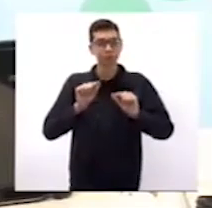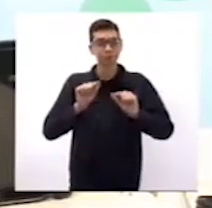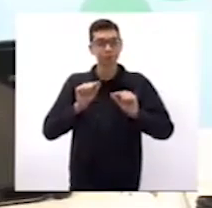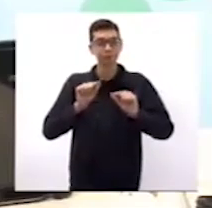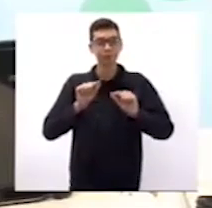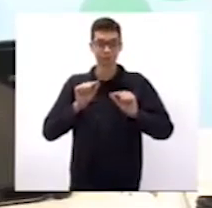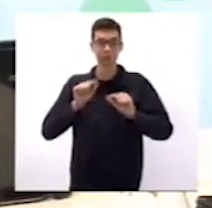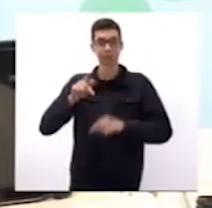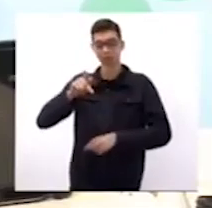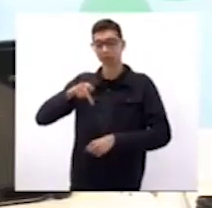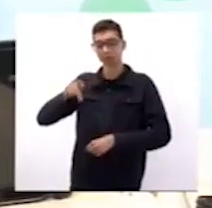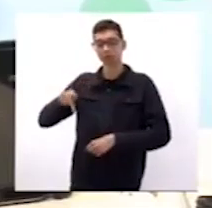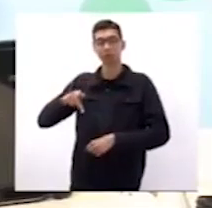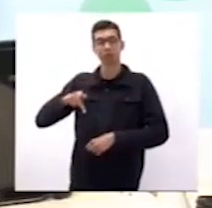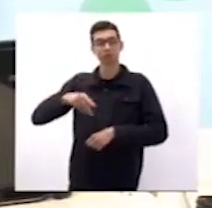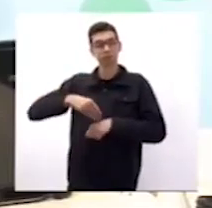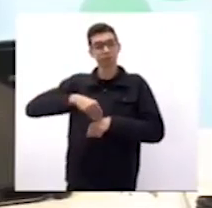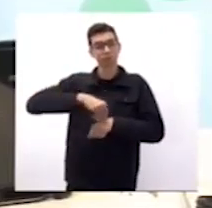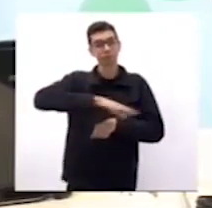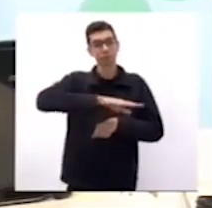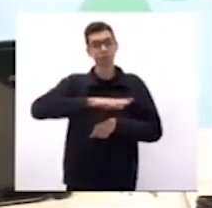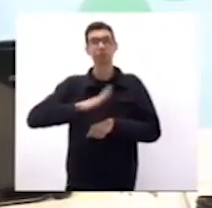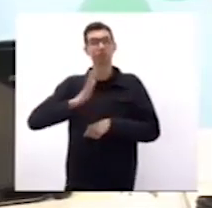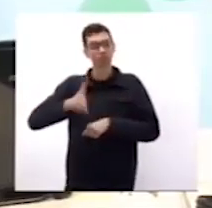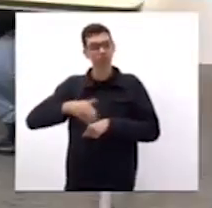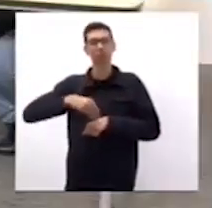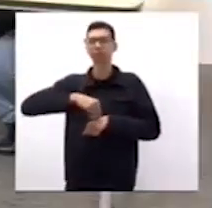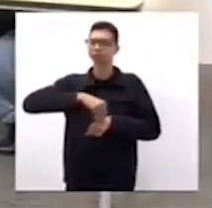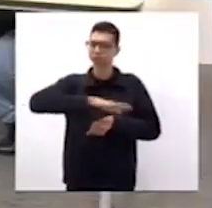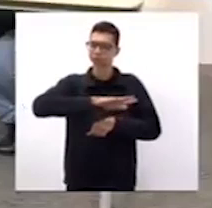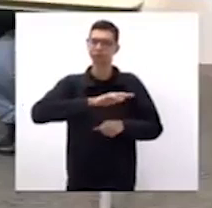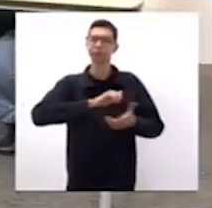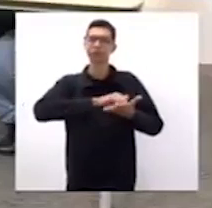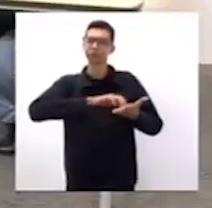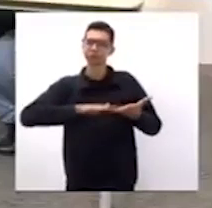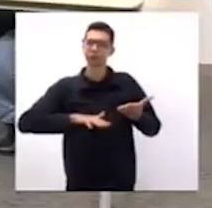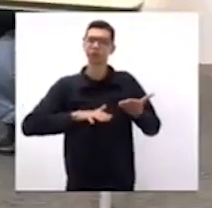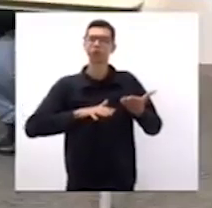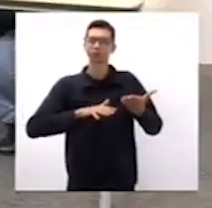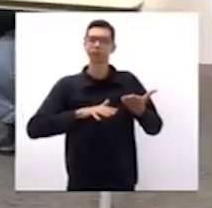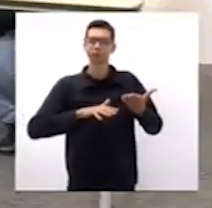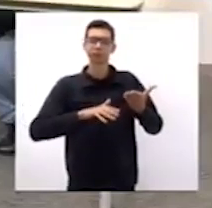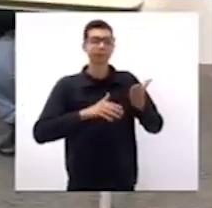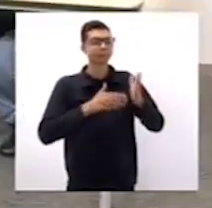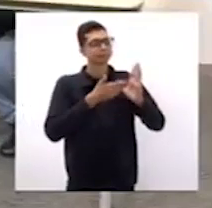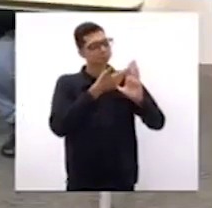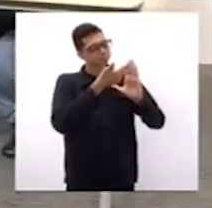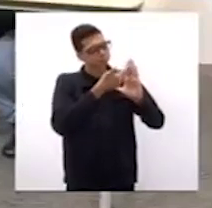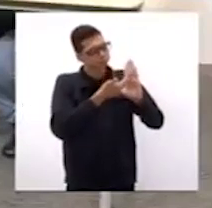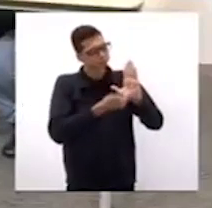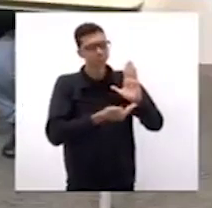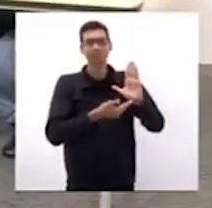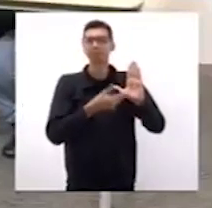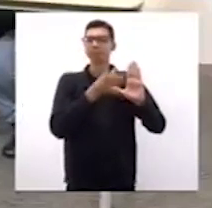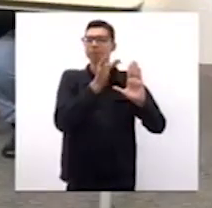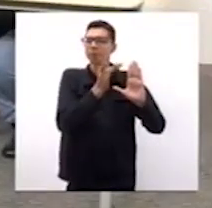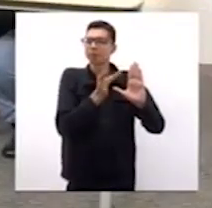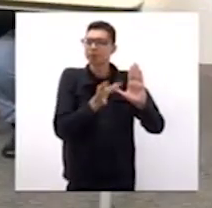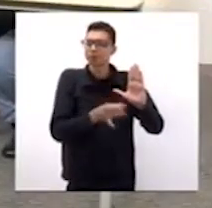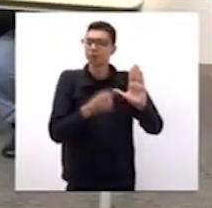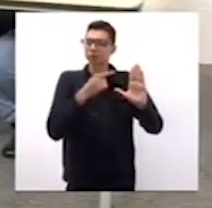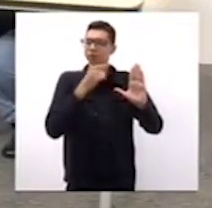atividades dado pelo professor. Querendo ou não, também estão trabalhando a competência, né? Que e aí autonomia, autonomia. Né?